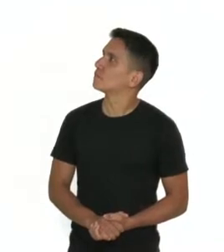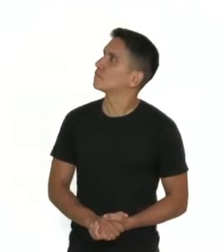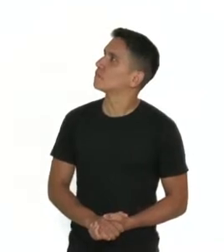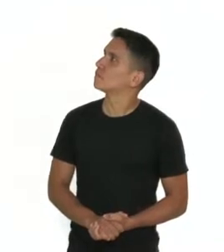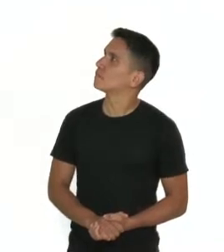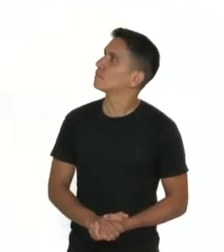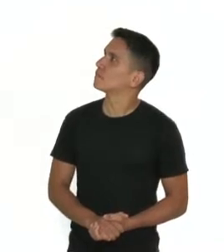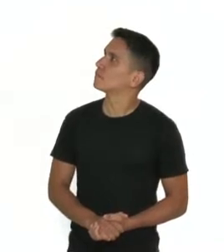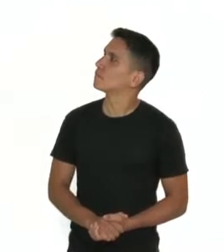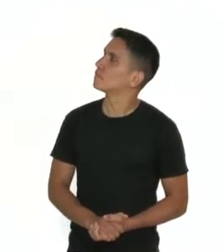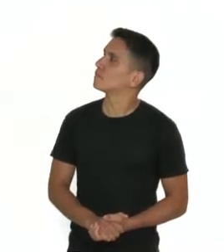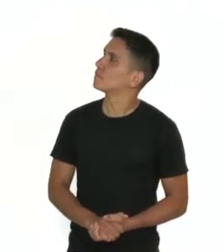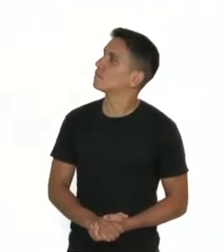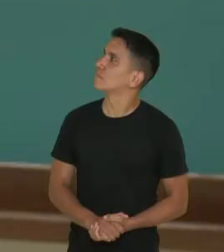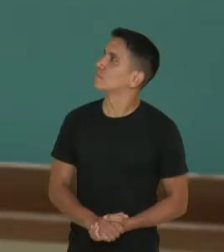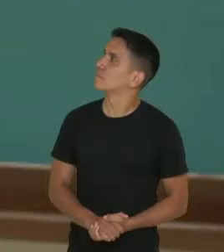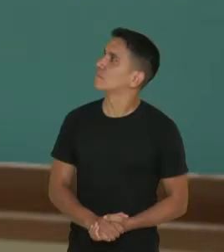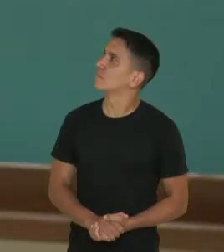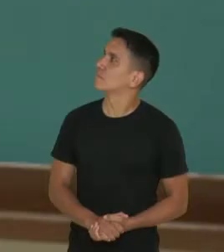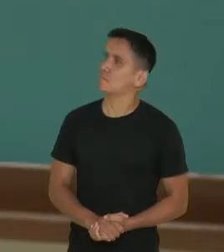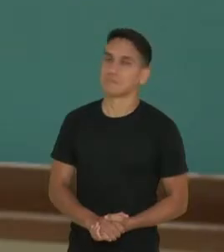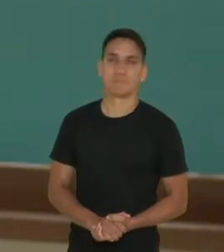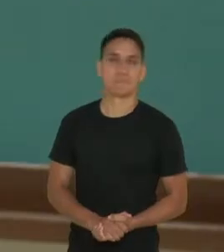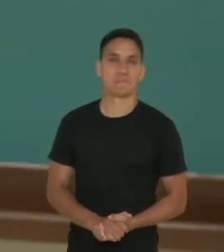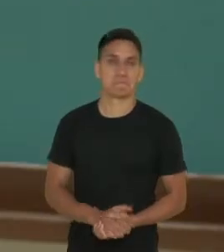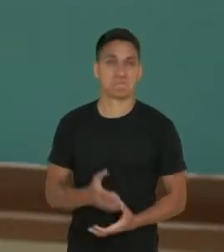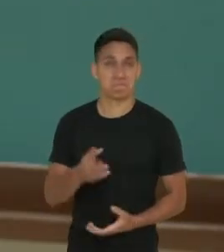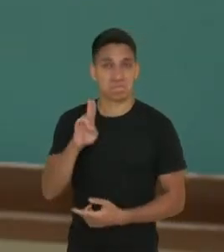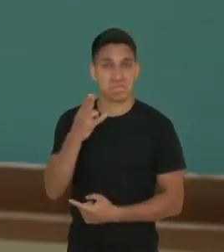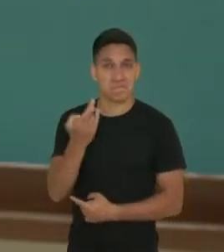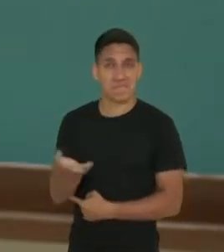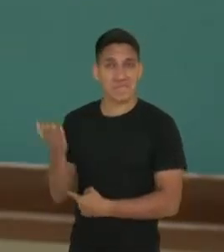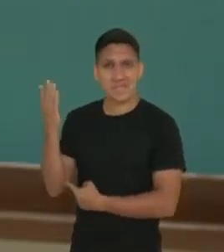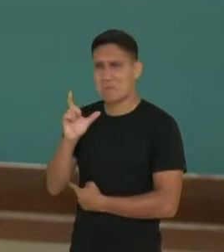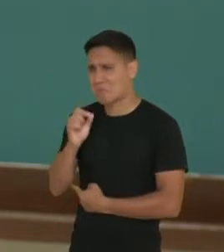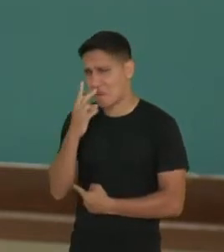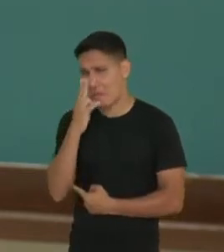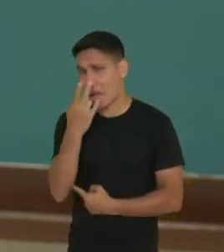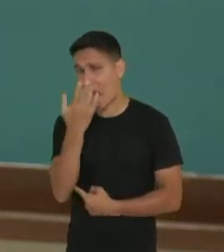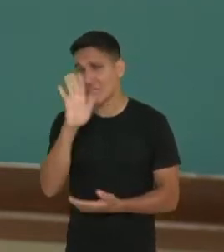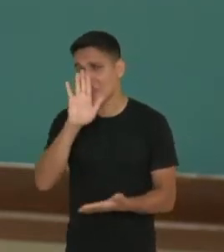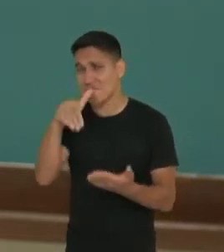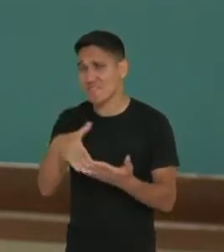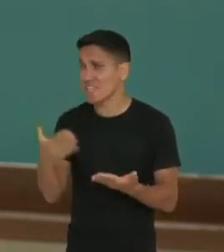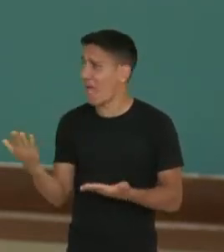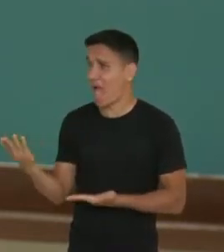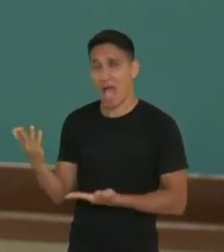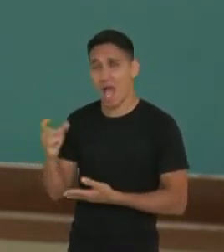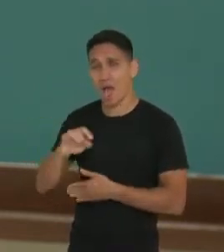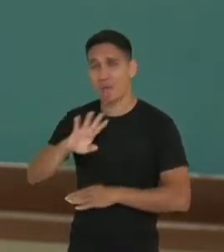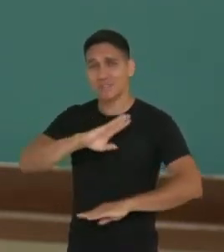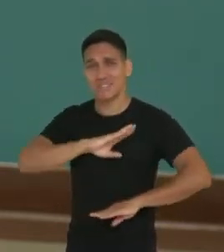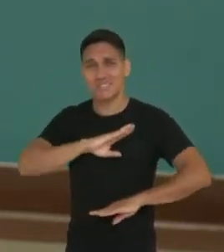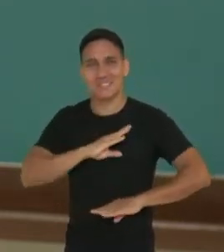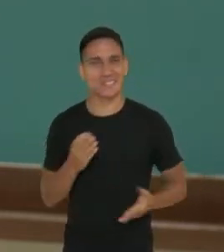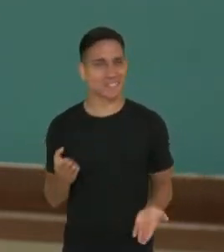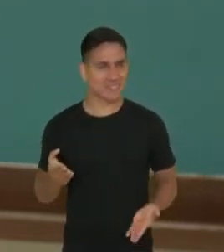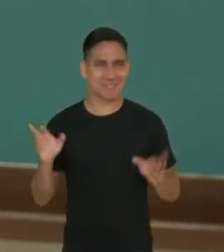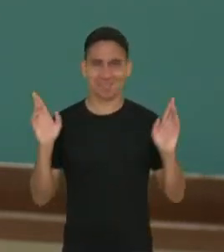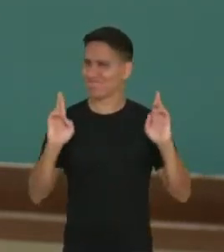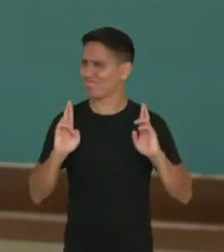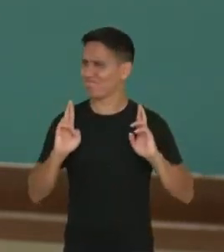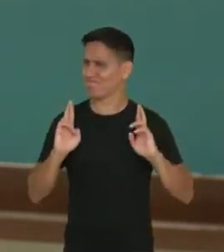o cabelo de graça. Olha só, o que vocês acharam desse final, né, do caso?